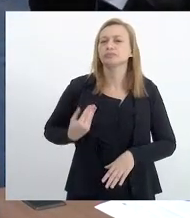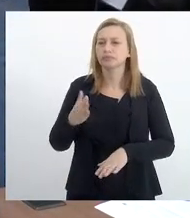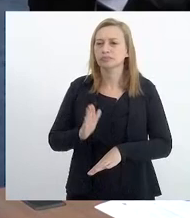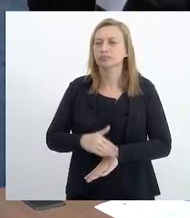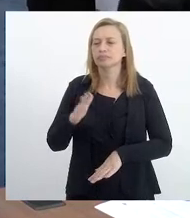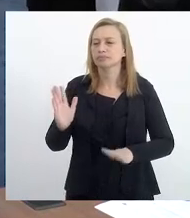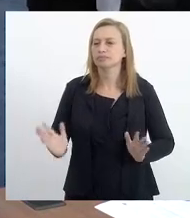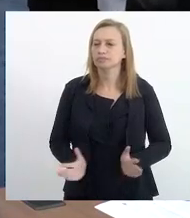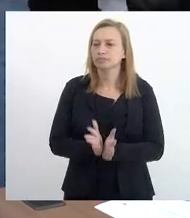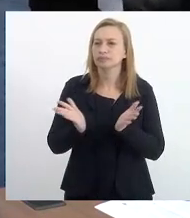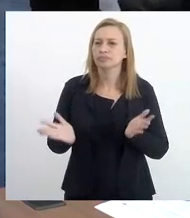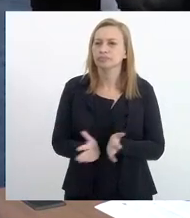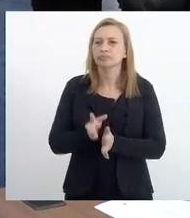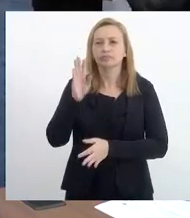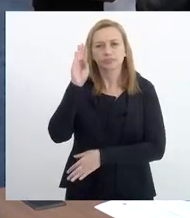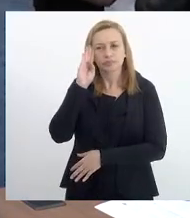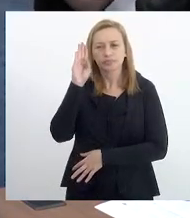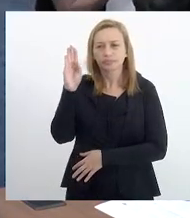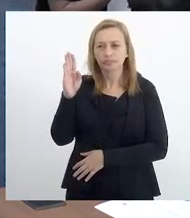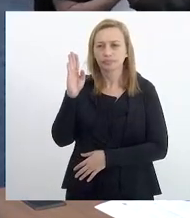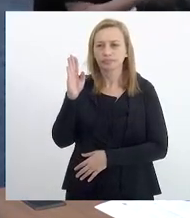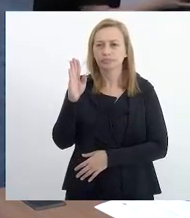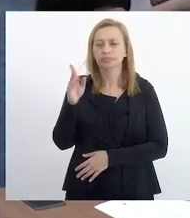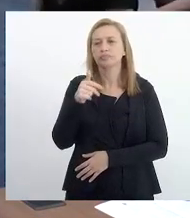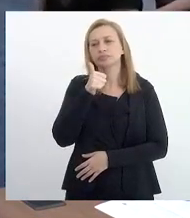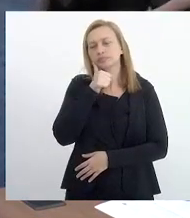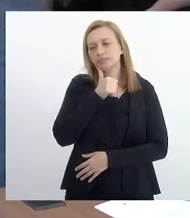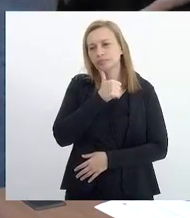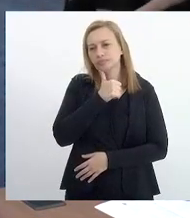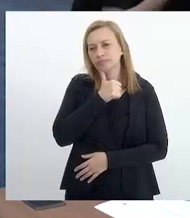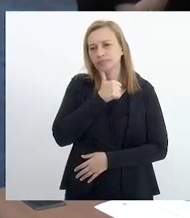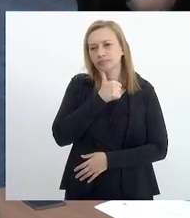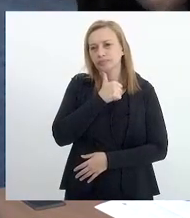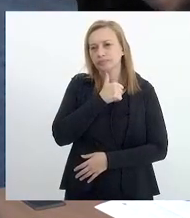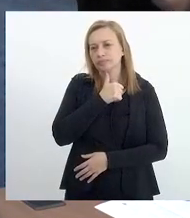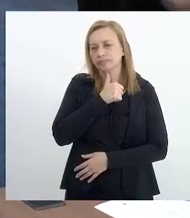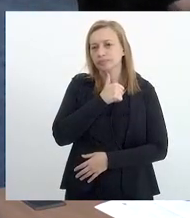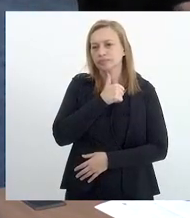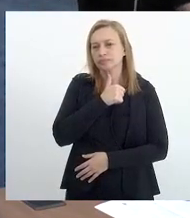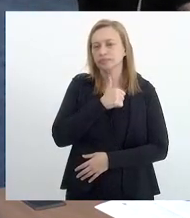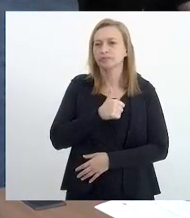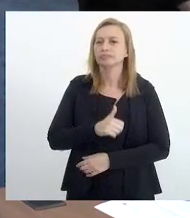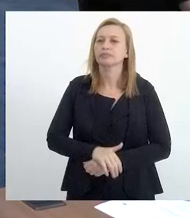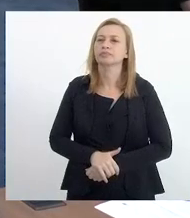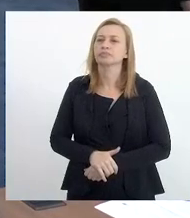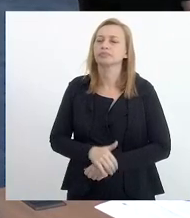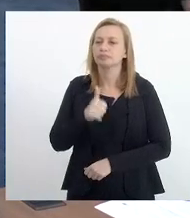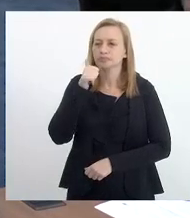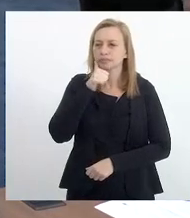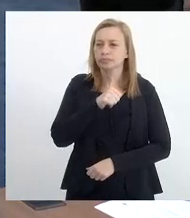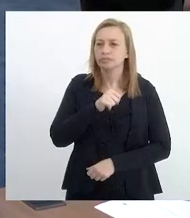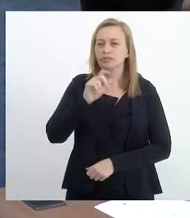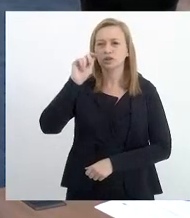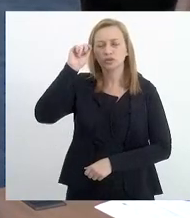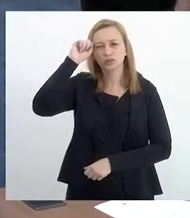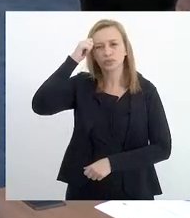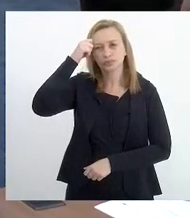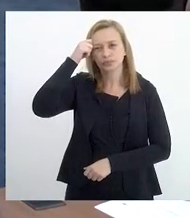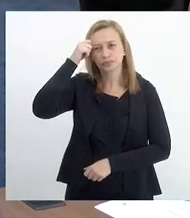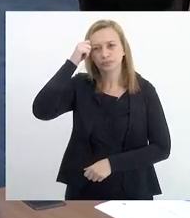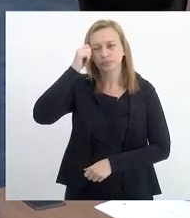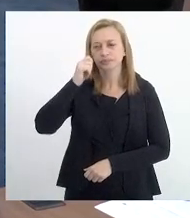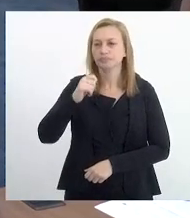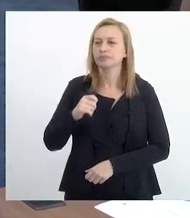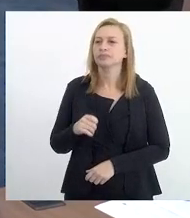e, principalmente, das mulheres e das mulheres negras em situação e